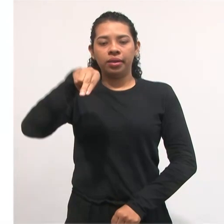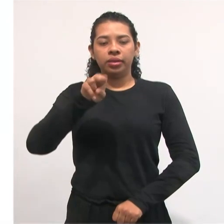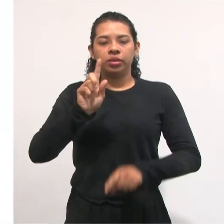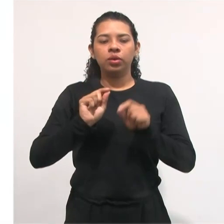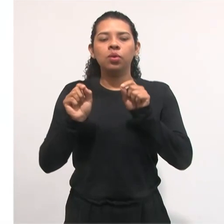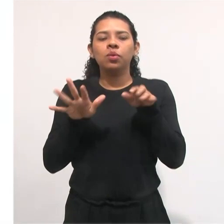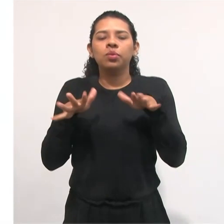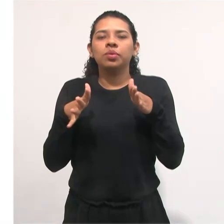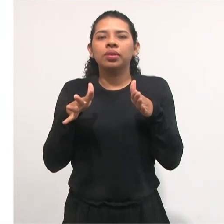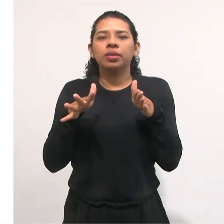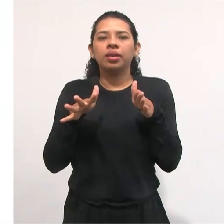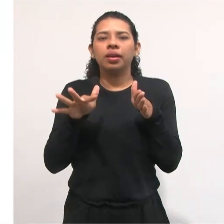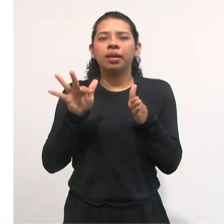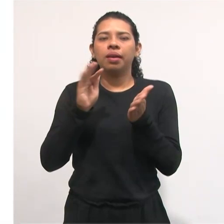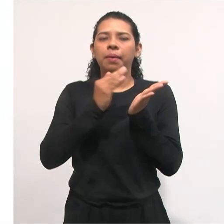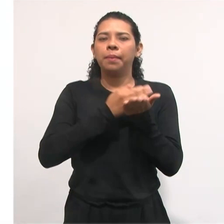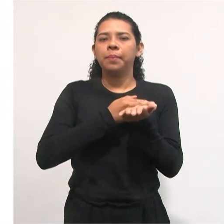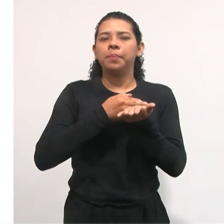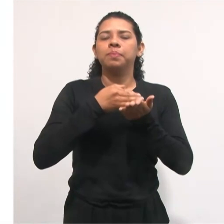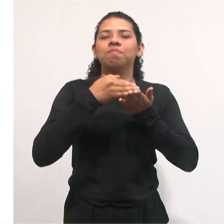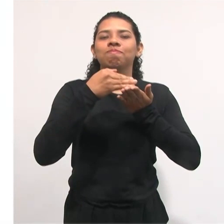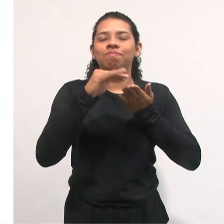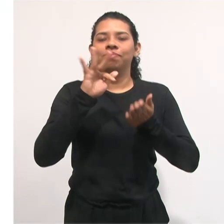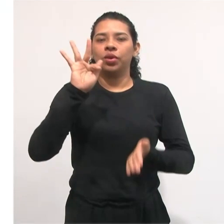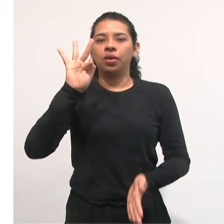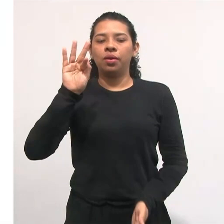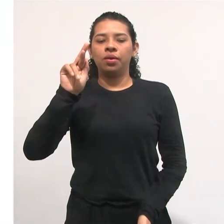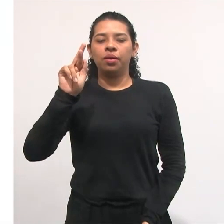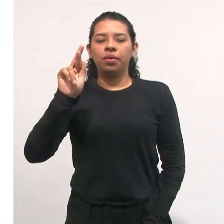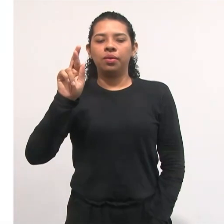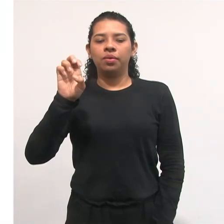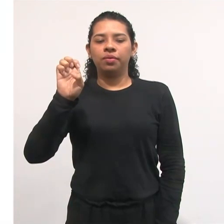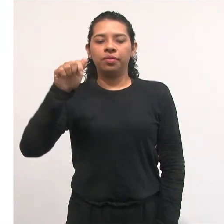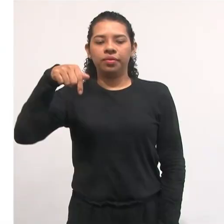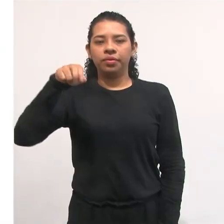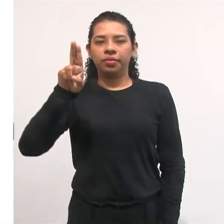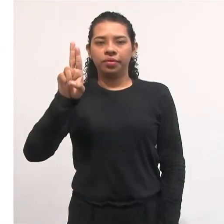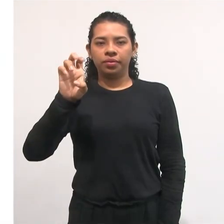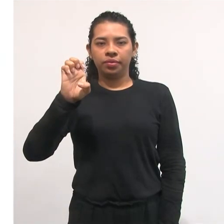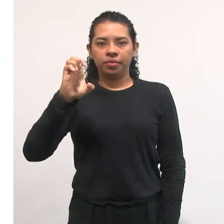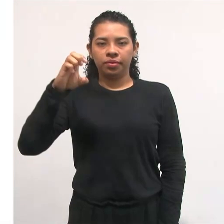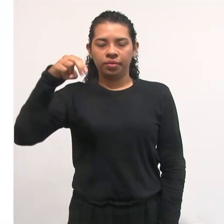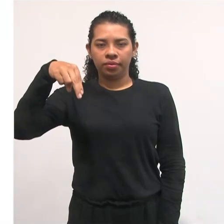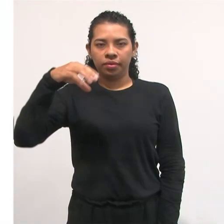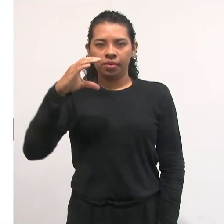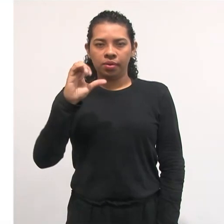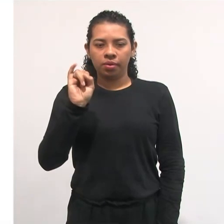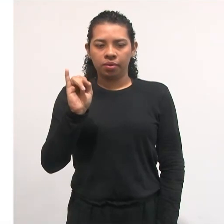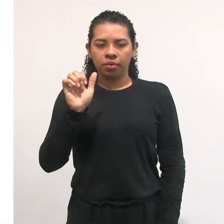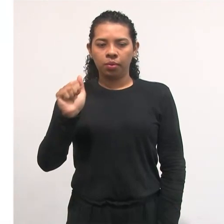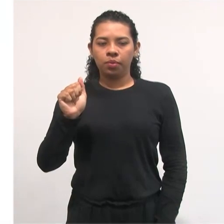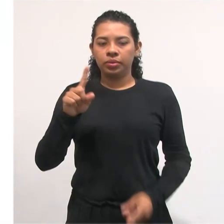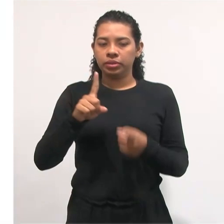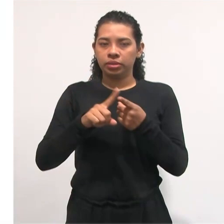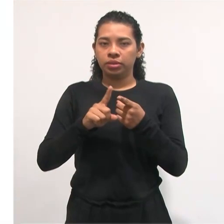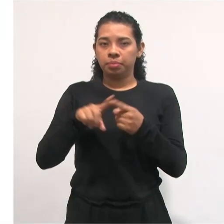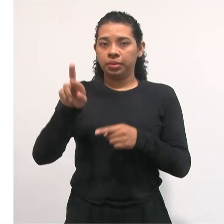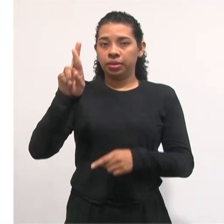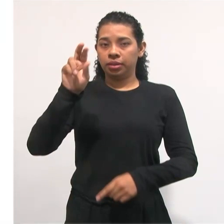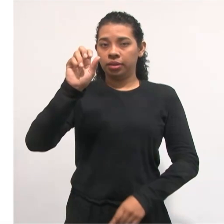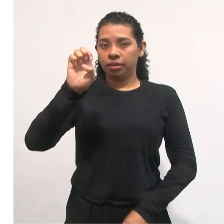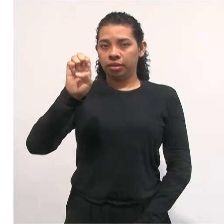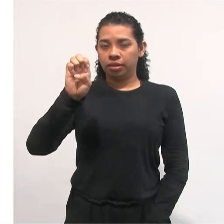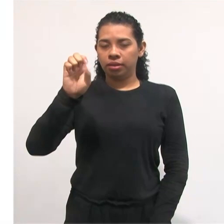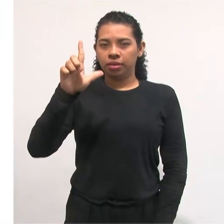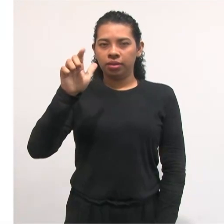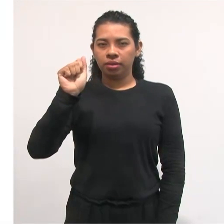tá? O que é a frequência relativa? É a razão, desculpa, é a razão entre as frequências simples na linha